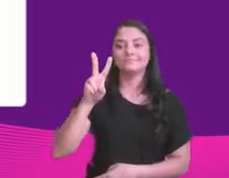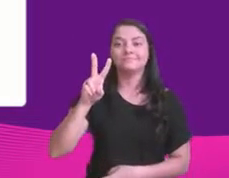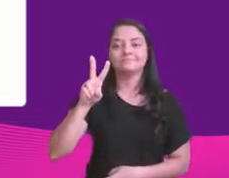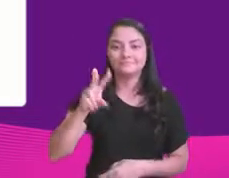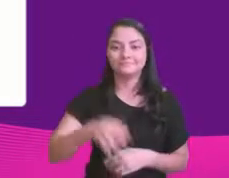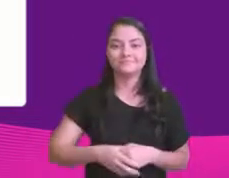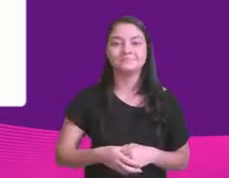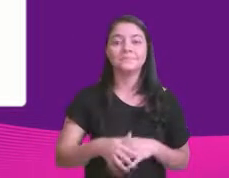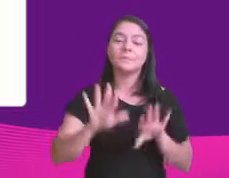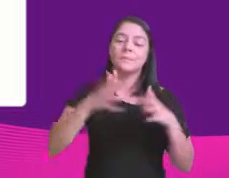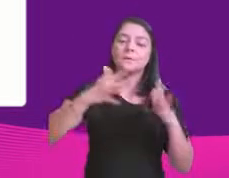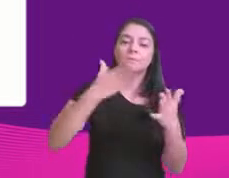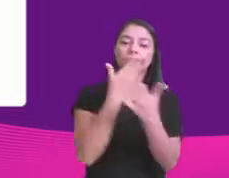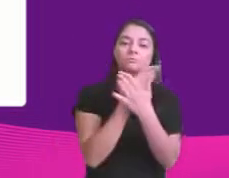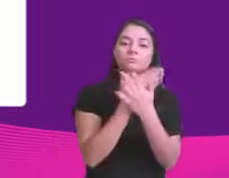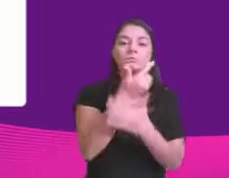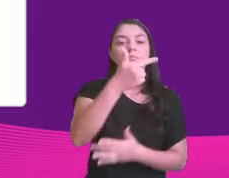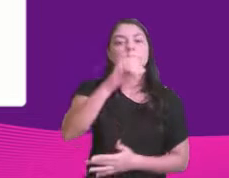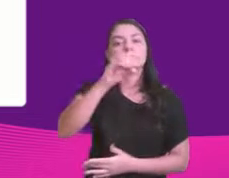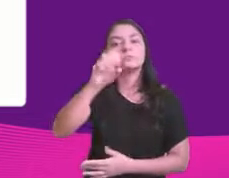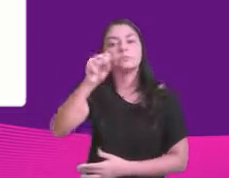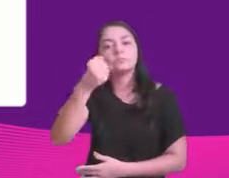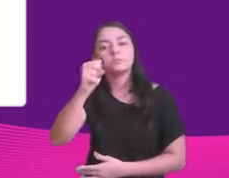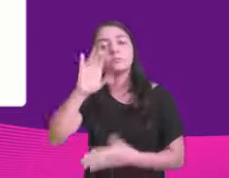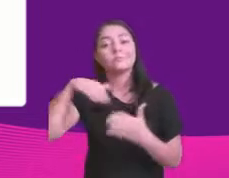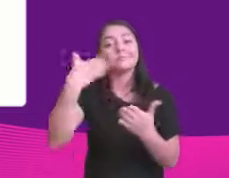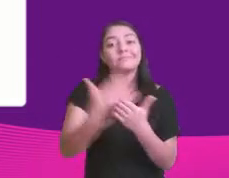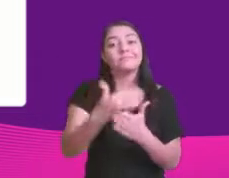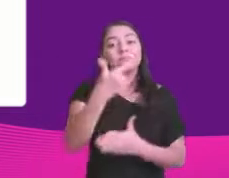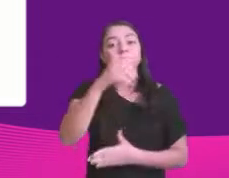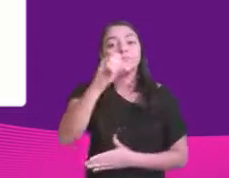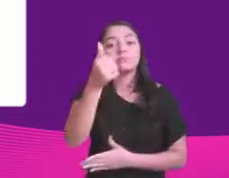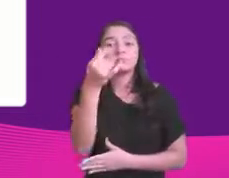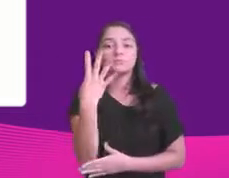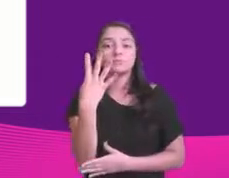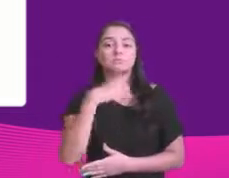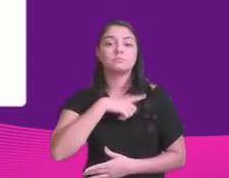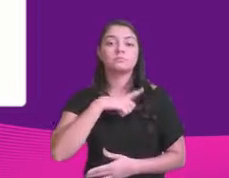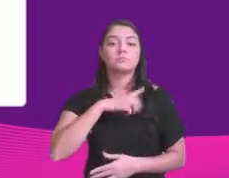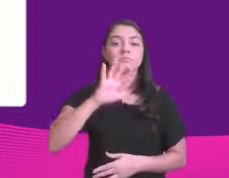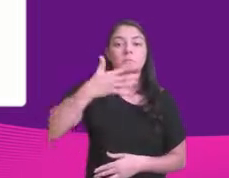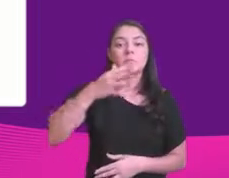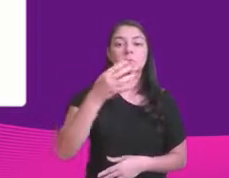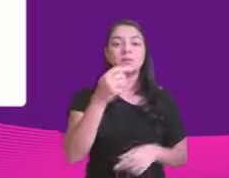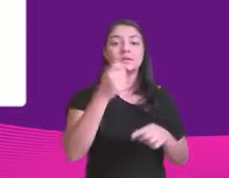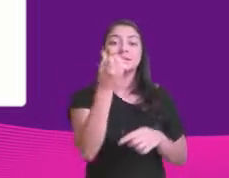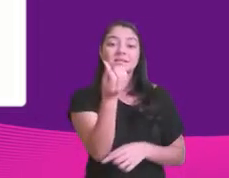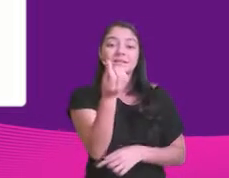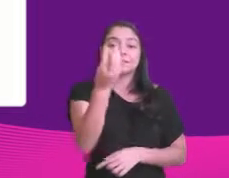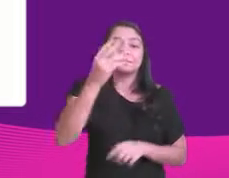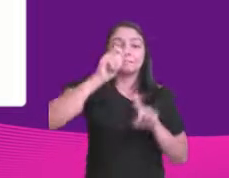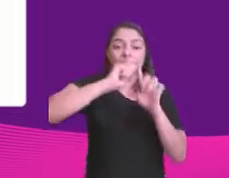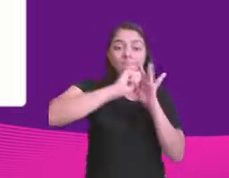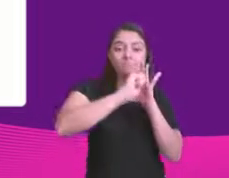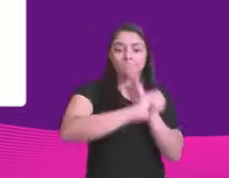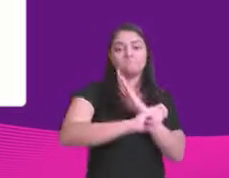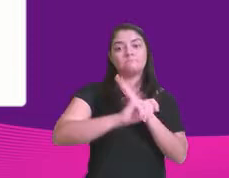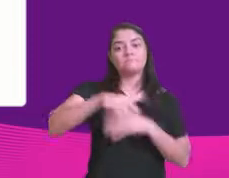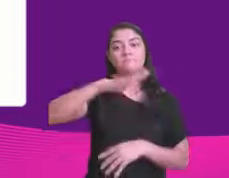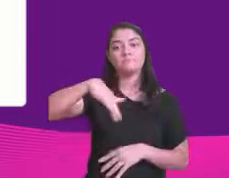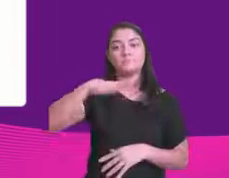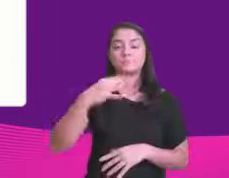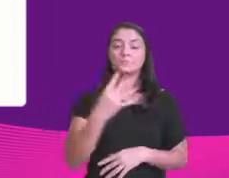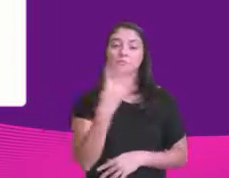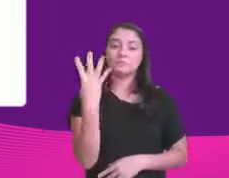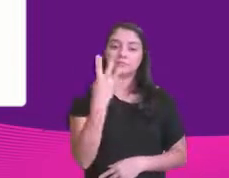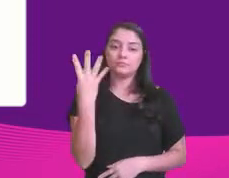2008 e 2014 com follow-up de 63 meses e 265 pacientes estágio 4 de câncer de cólon, em